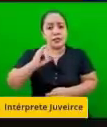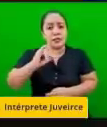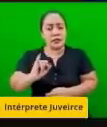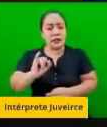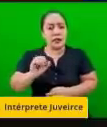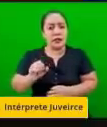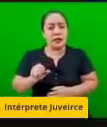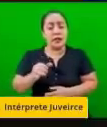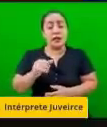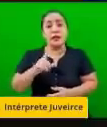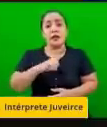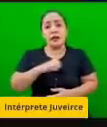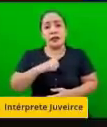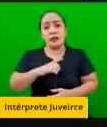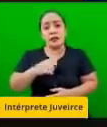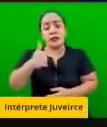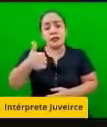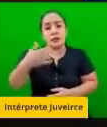ela